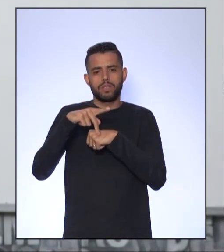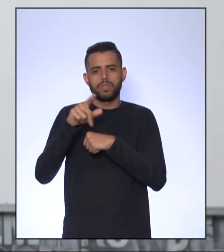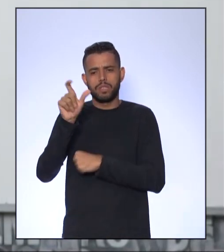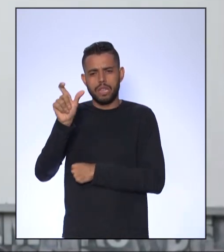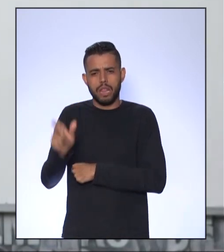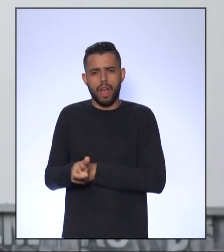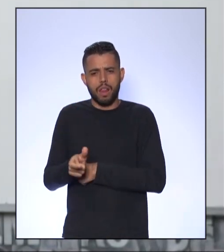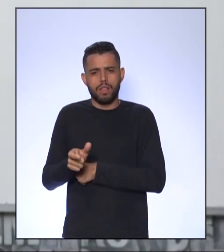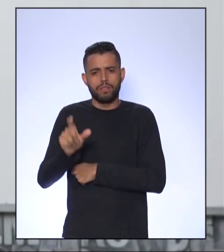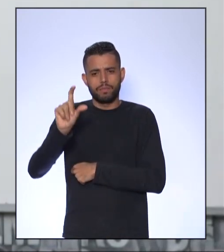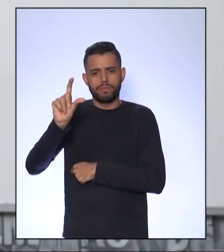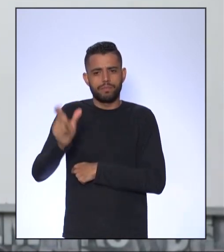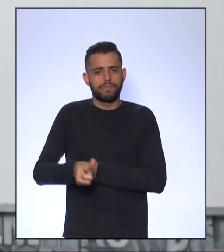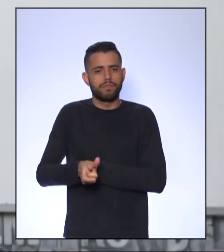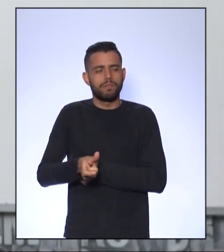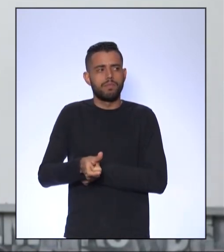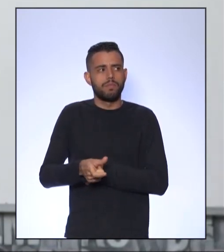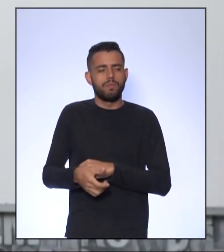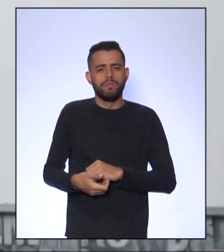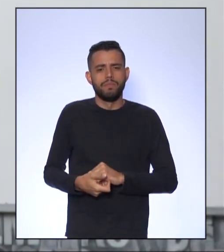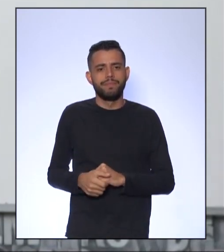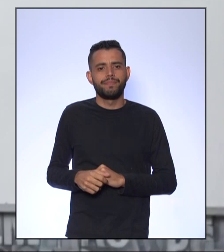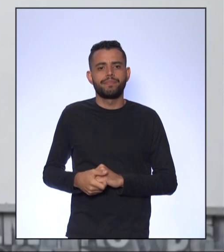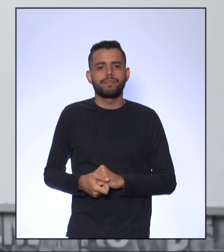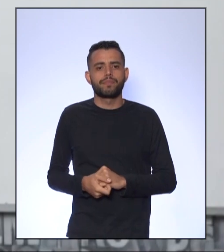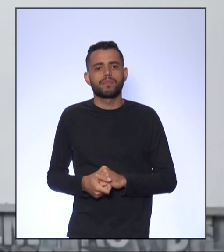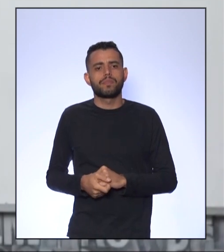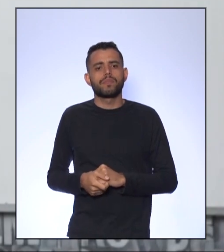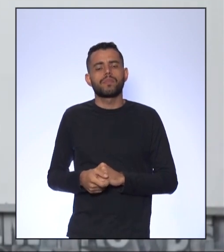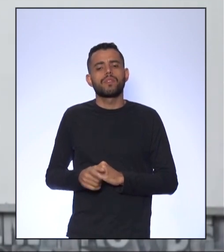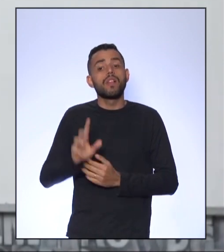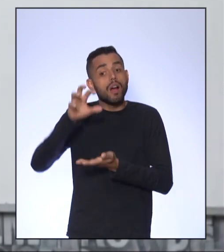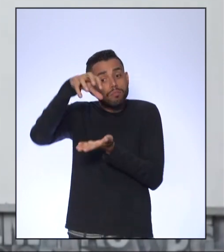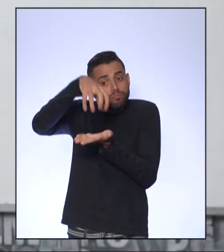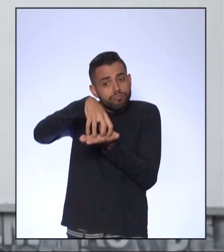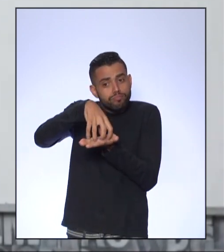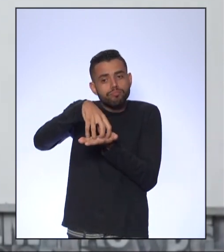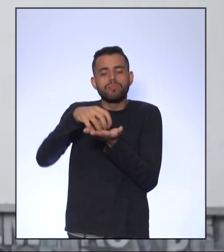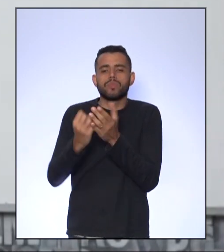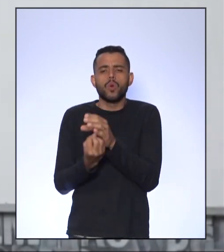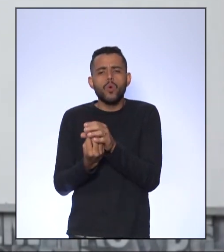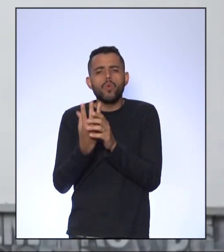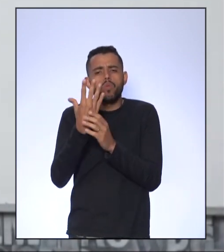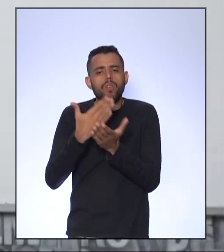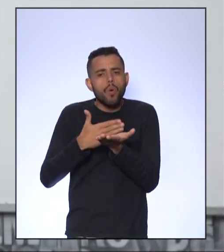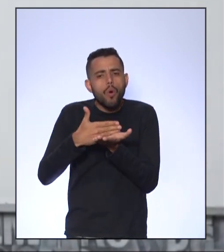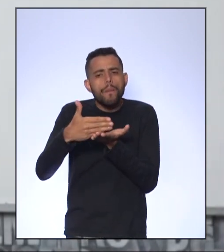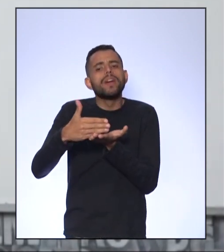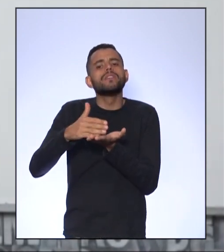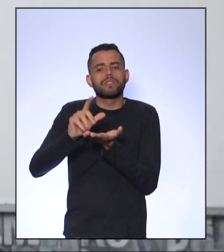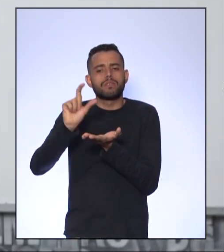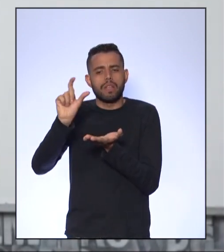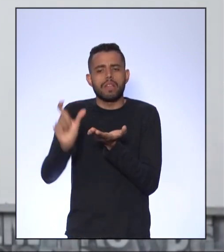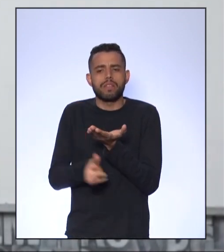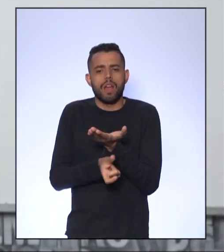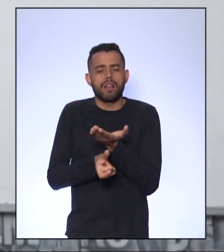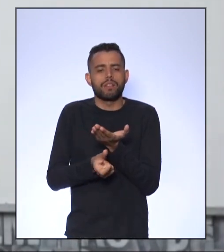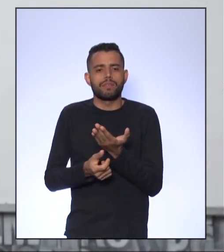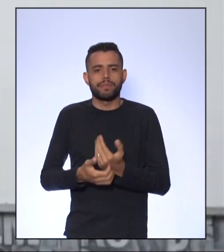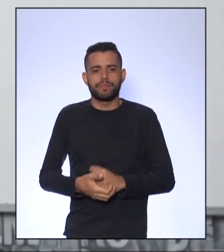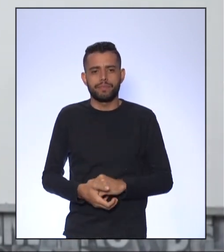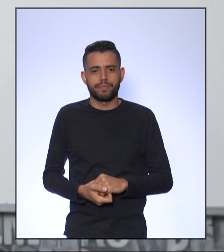Itália. O centro do renascimento, aqui, o